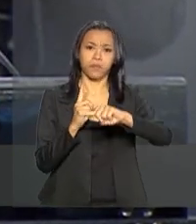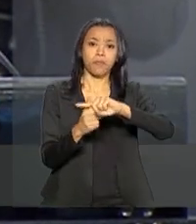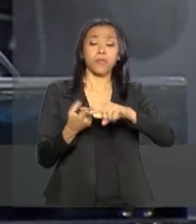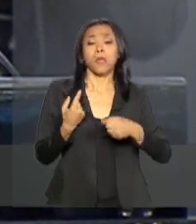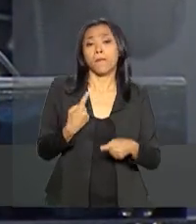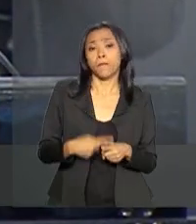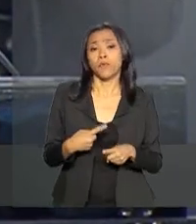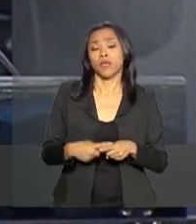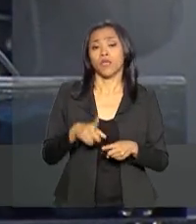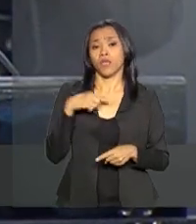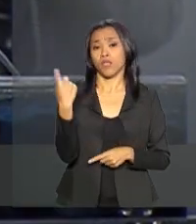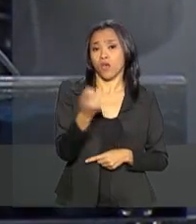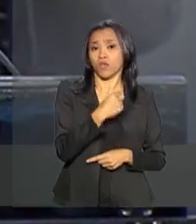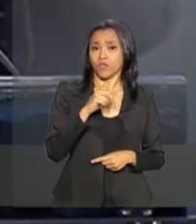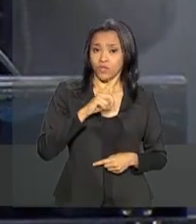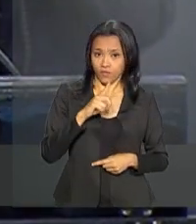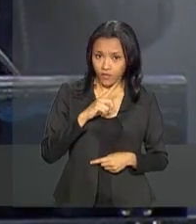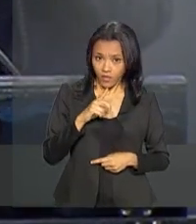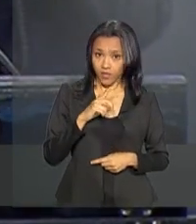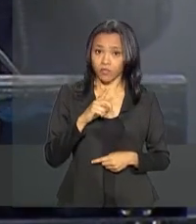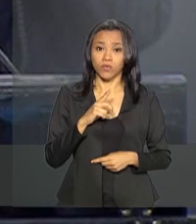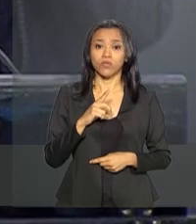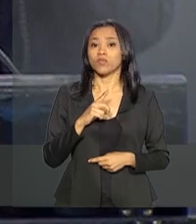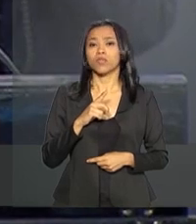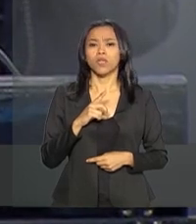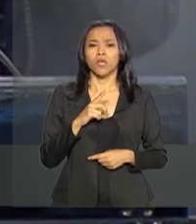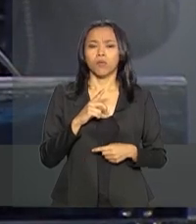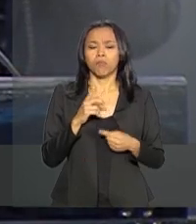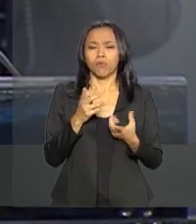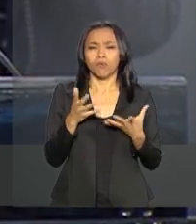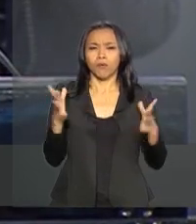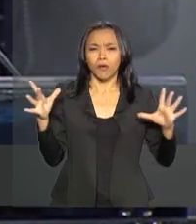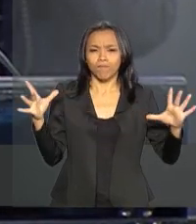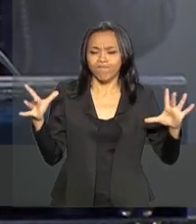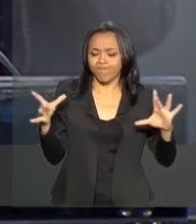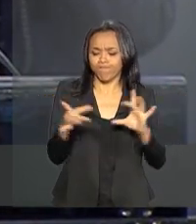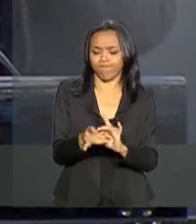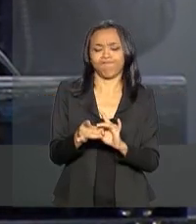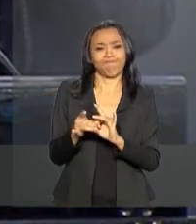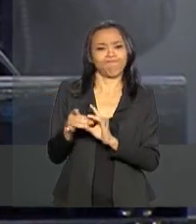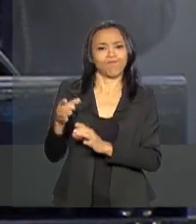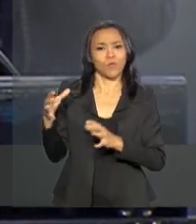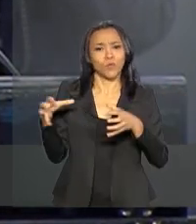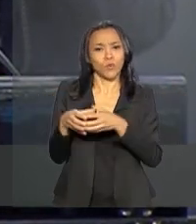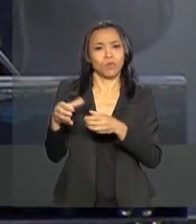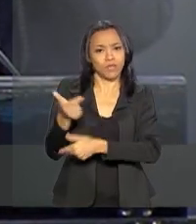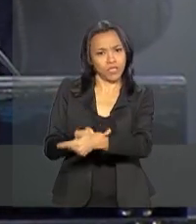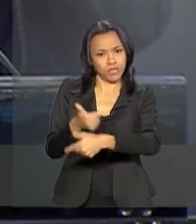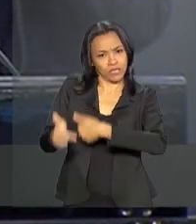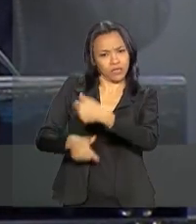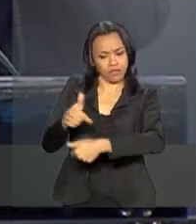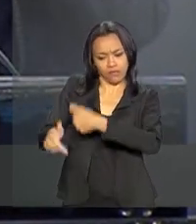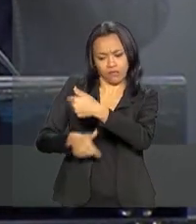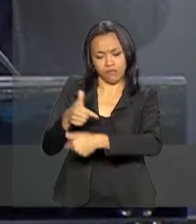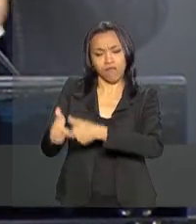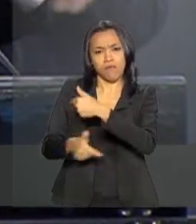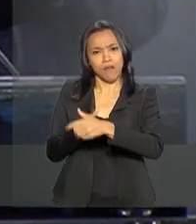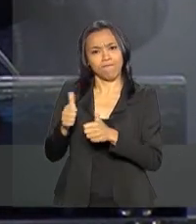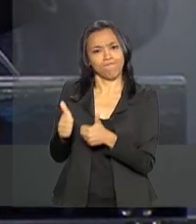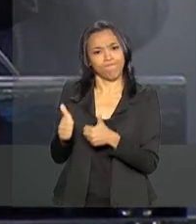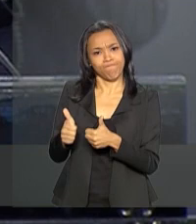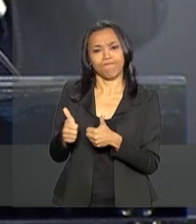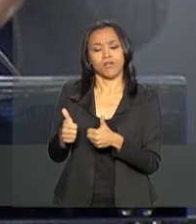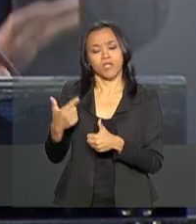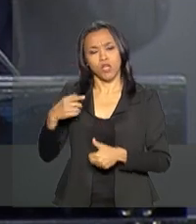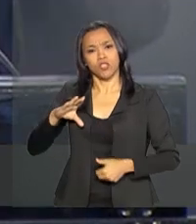porque nós tivemos, por força de uma harmonia extraordinária da nossa equipe, nós tivemos a capacidade de dizer, olha